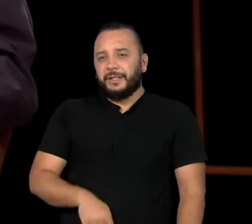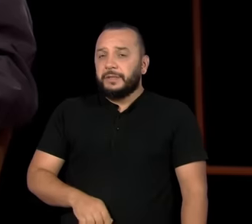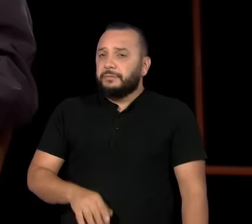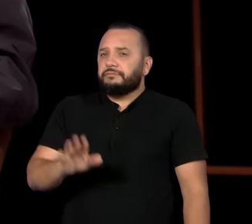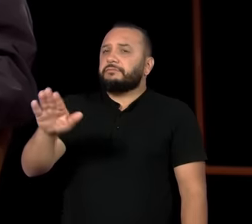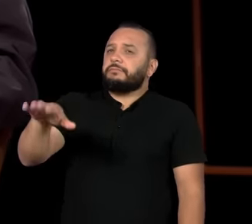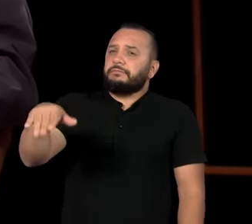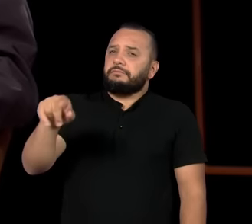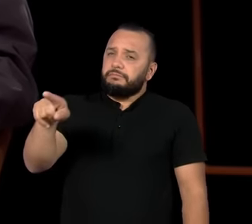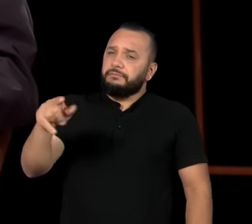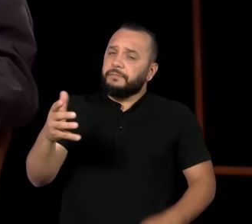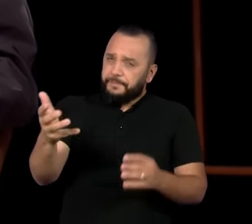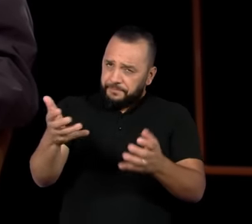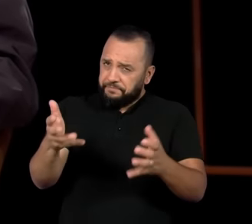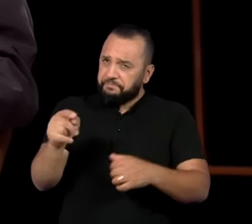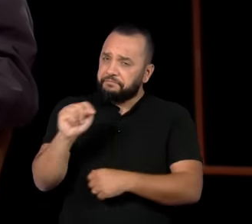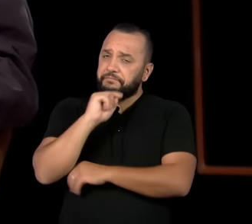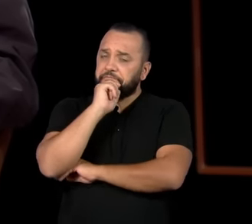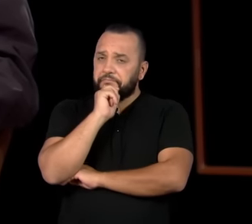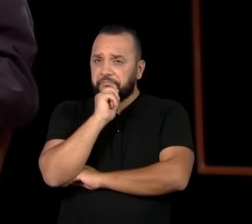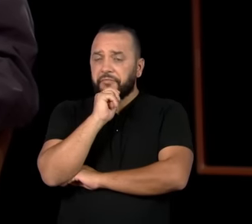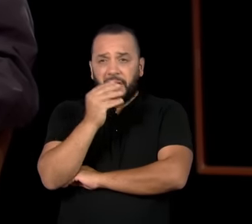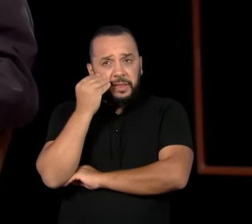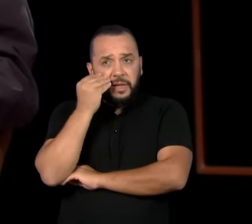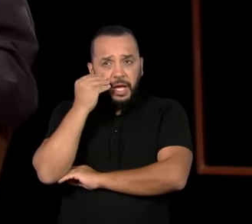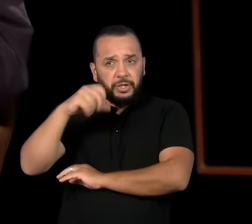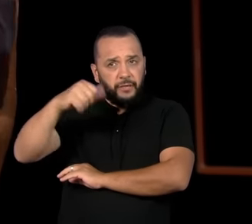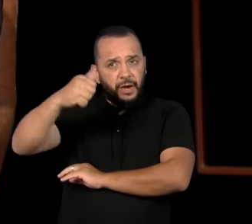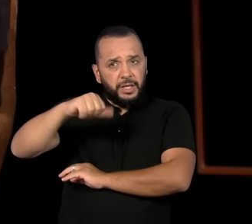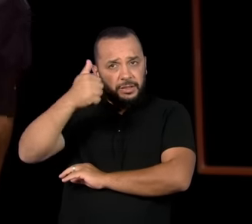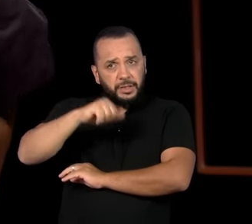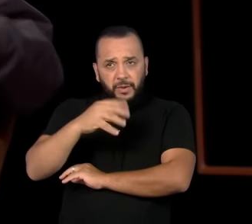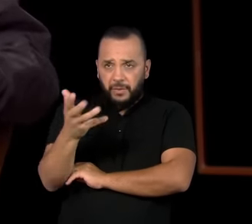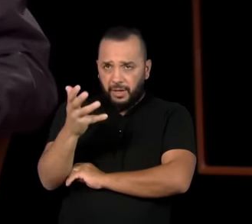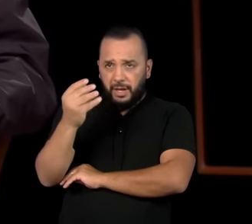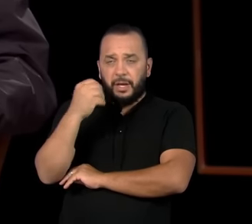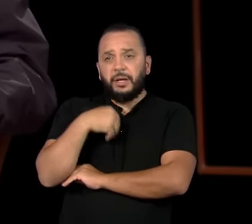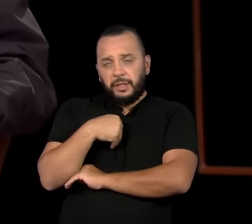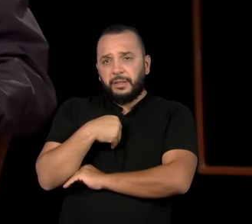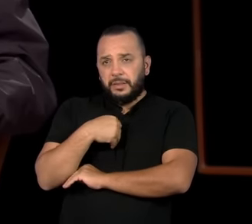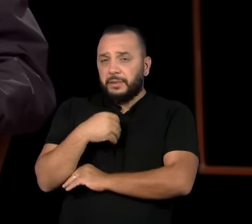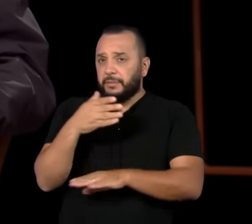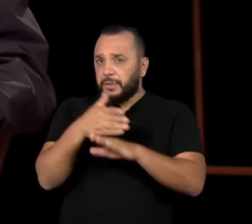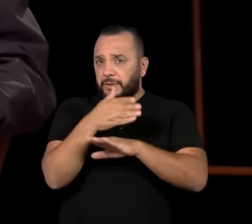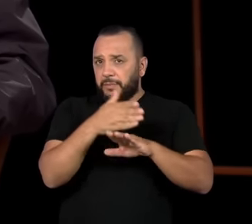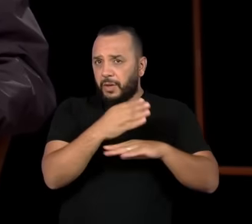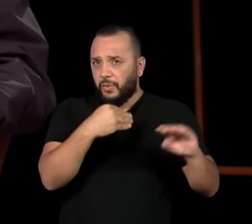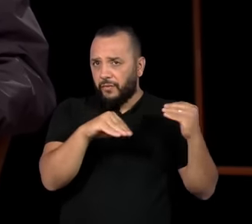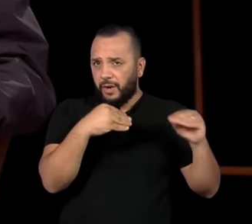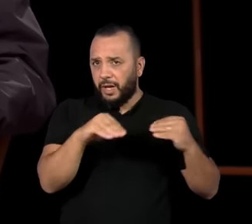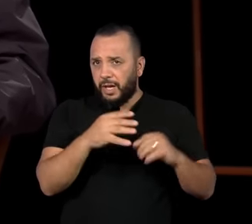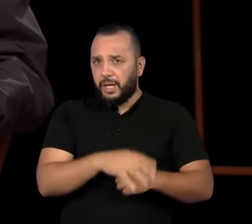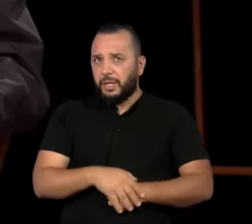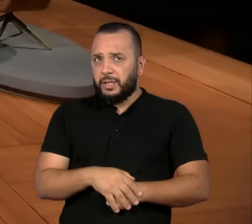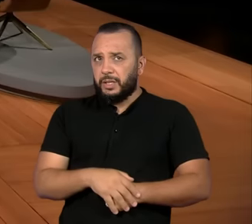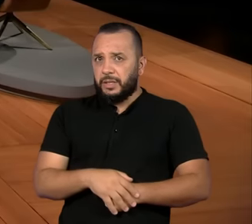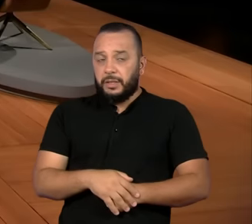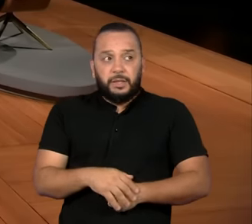assim, não quer fazer um teste aí, fazer um papel numa novela?